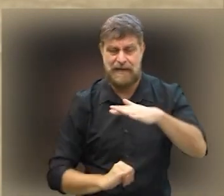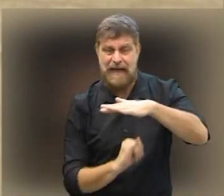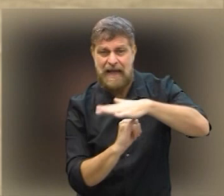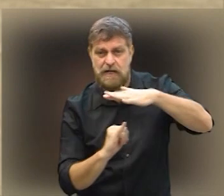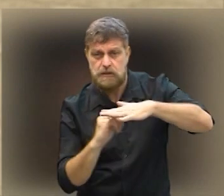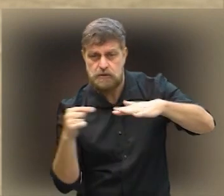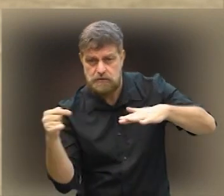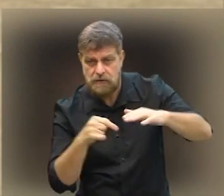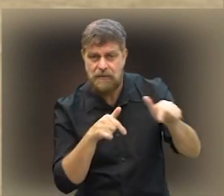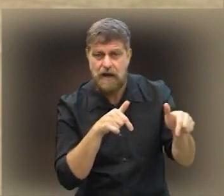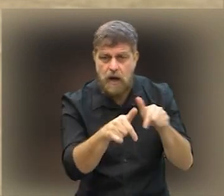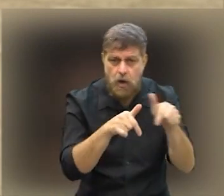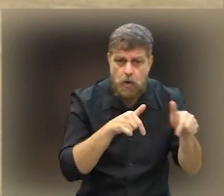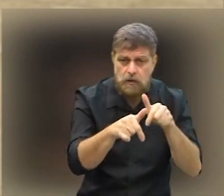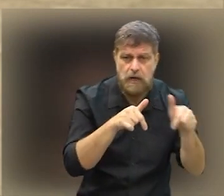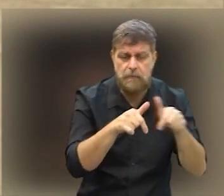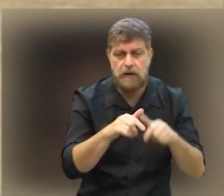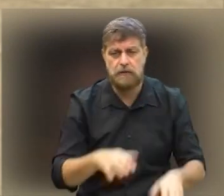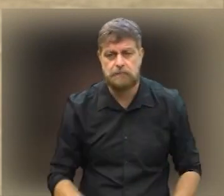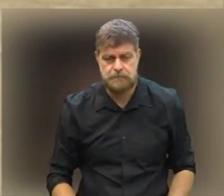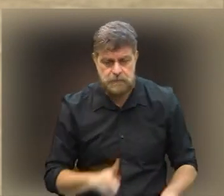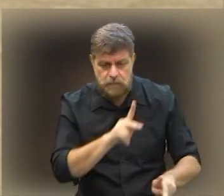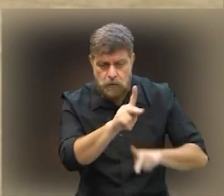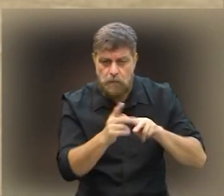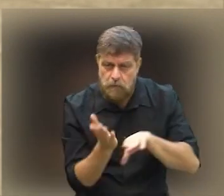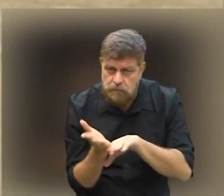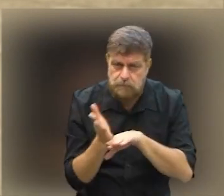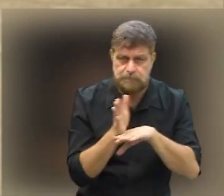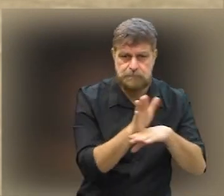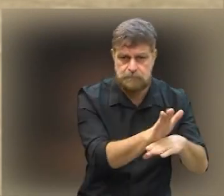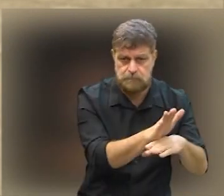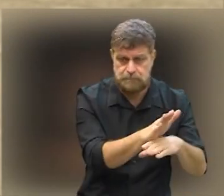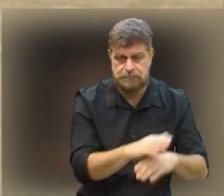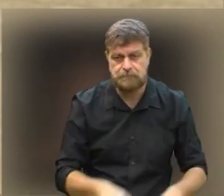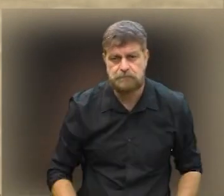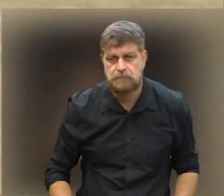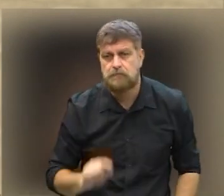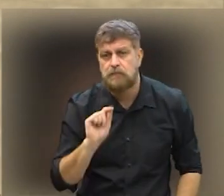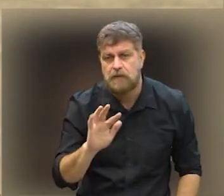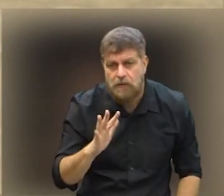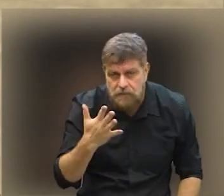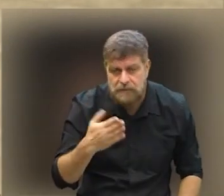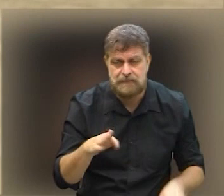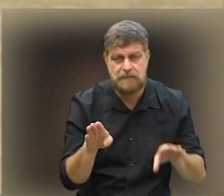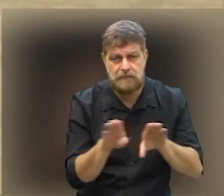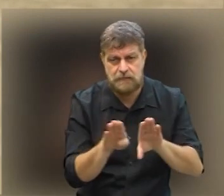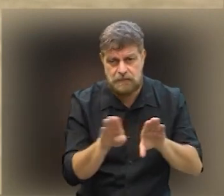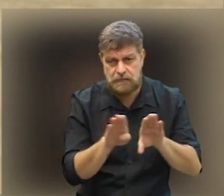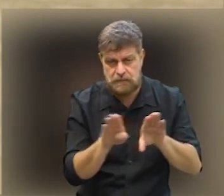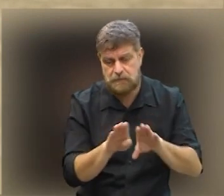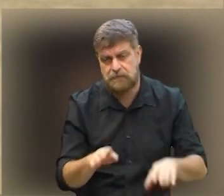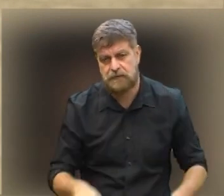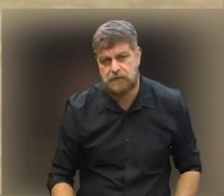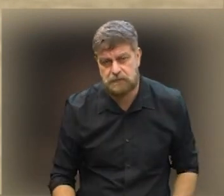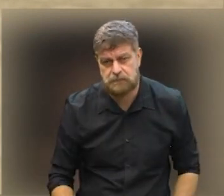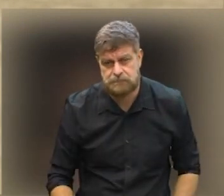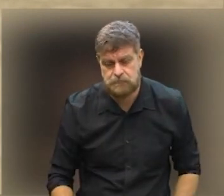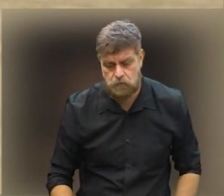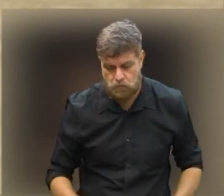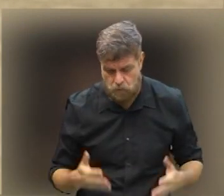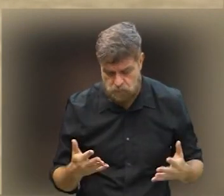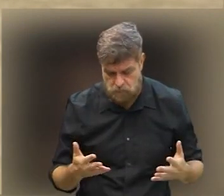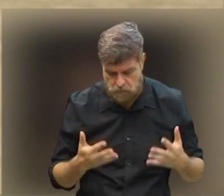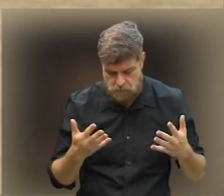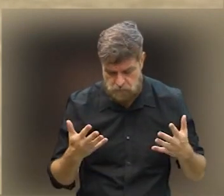coisas. E as entidades que fazem um trabalho de ajuda a toda a população e também